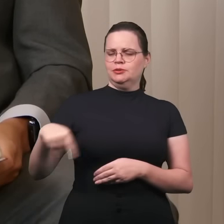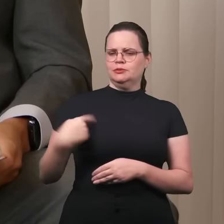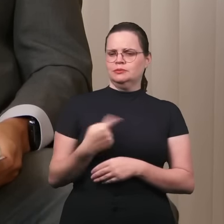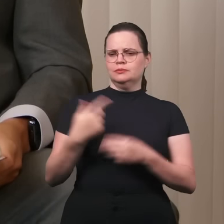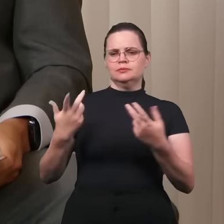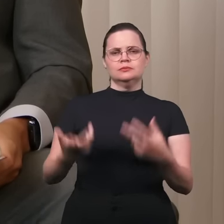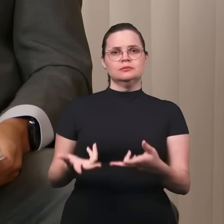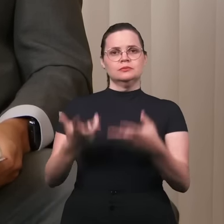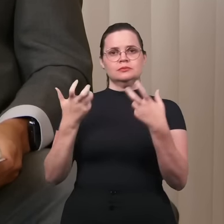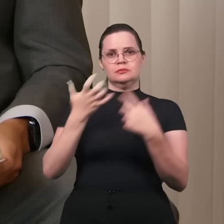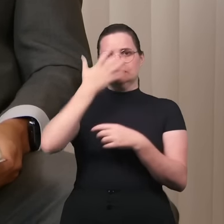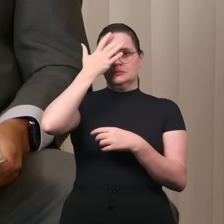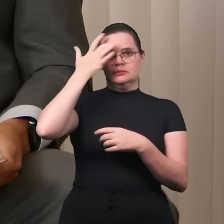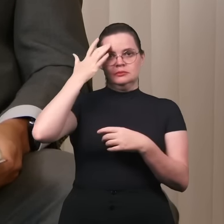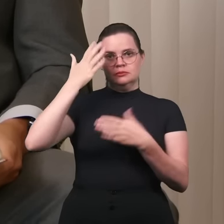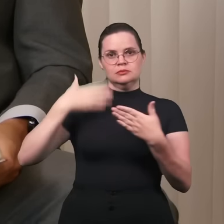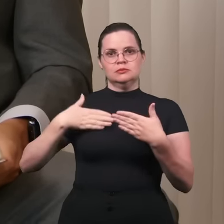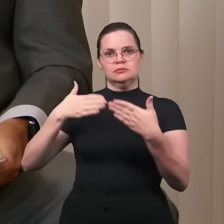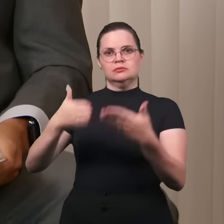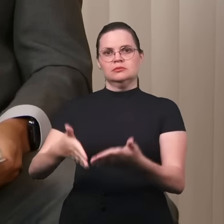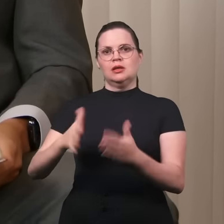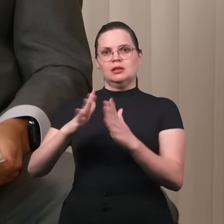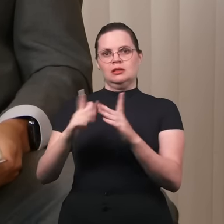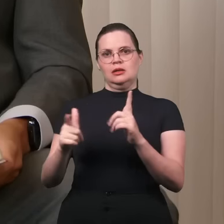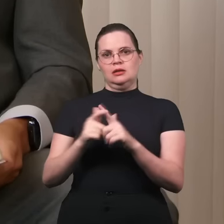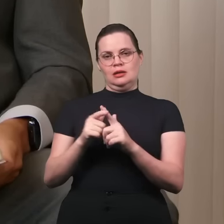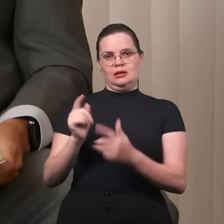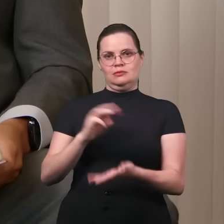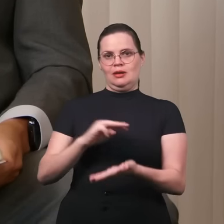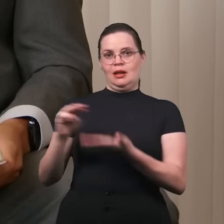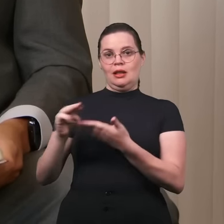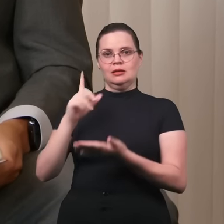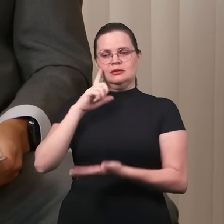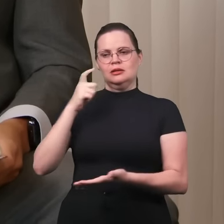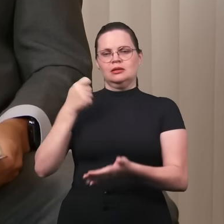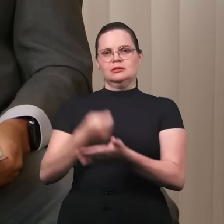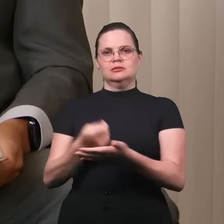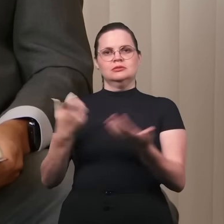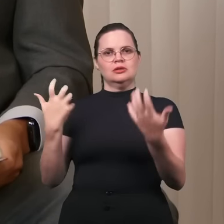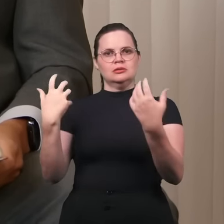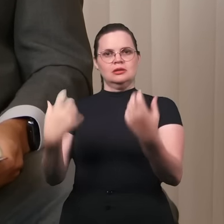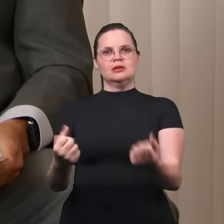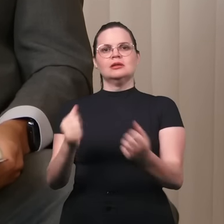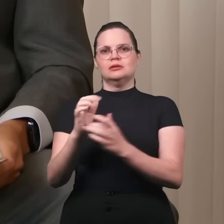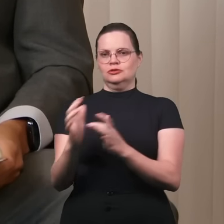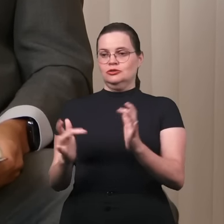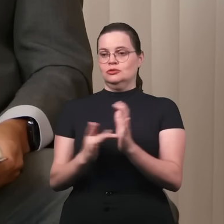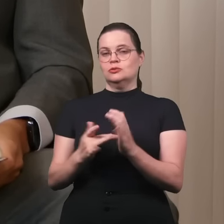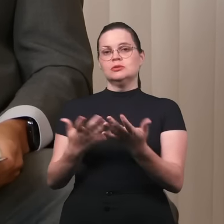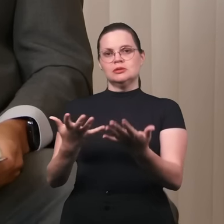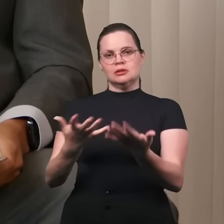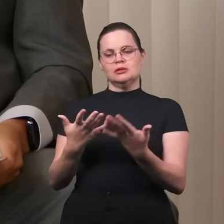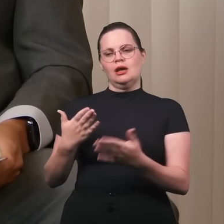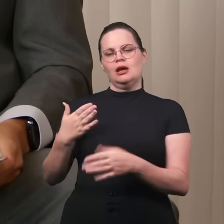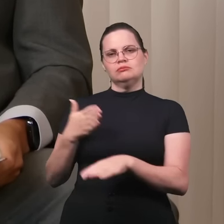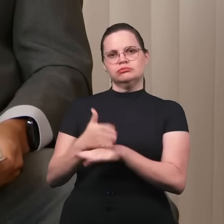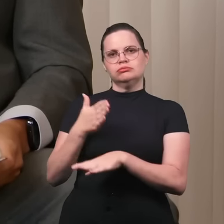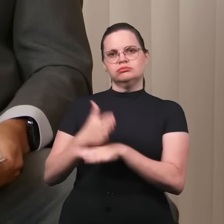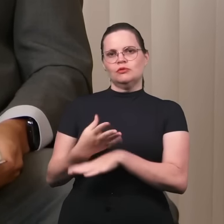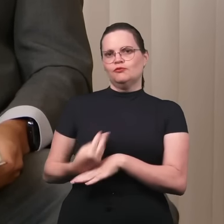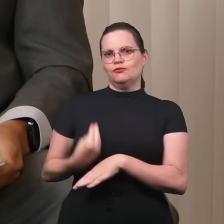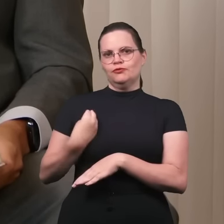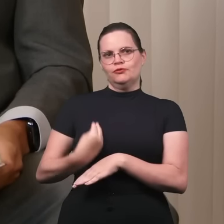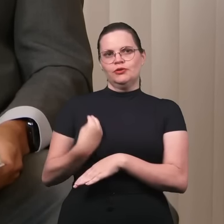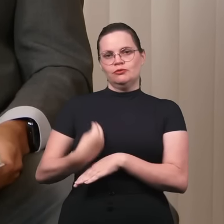obra, eles definem as suas vidas pelo Senhor e definem viver na obra,